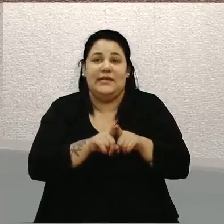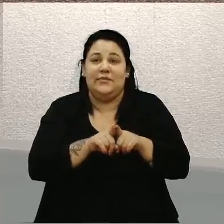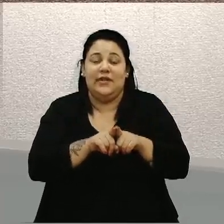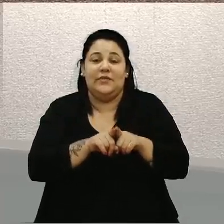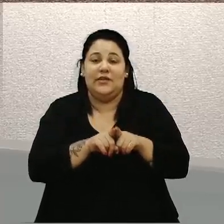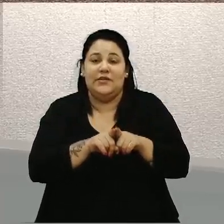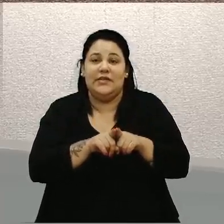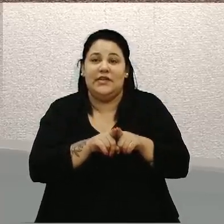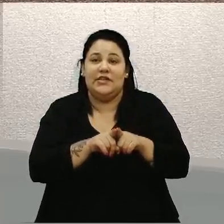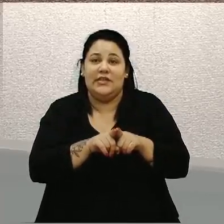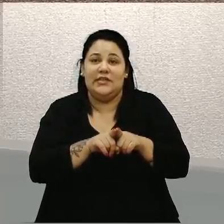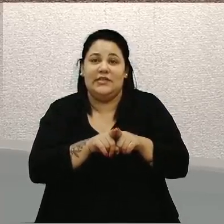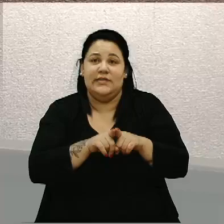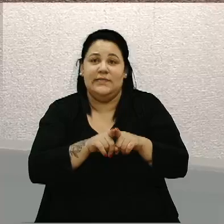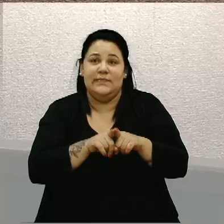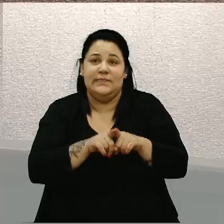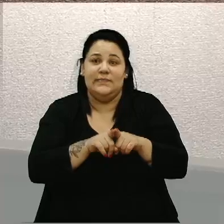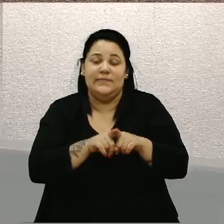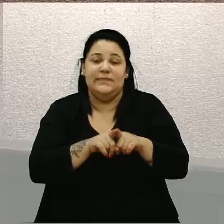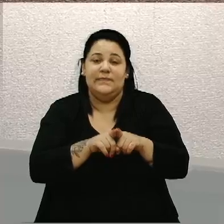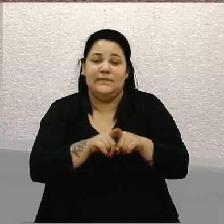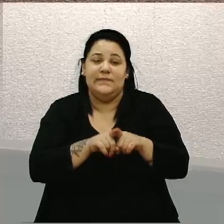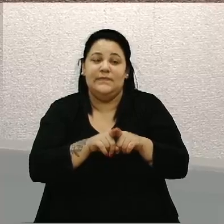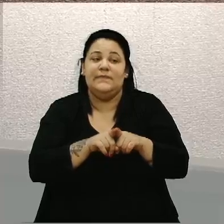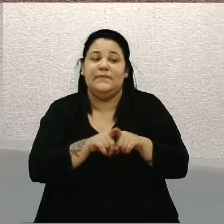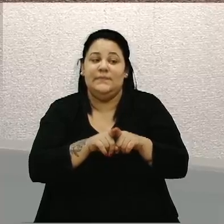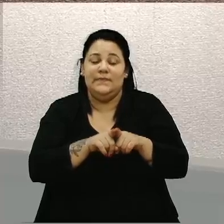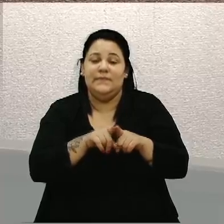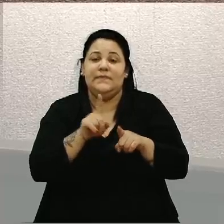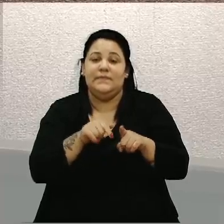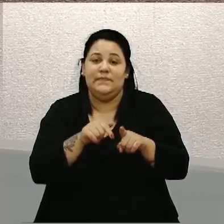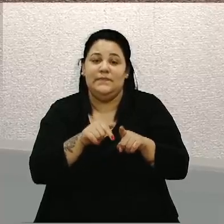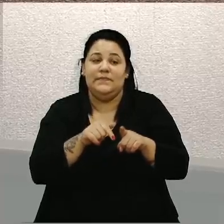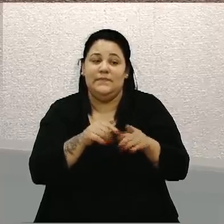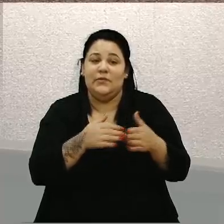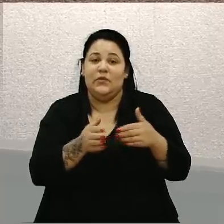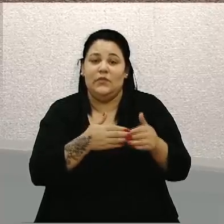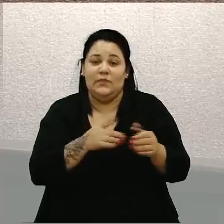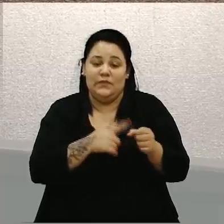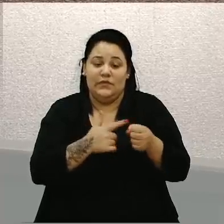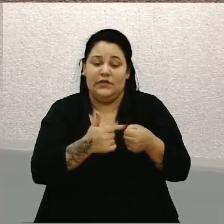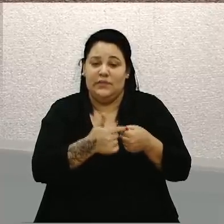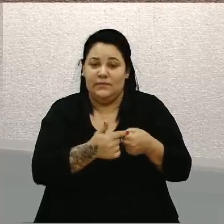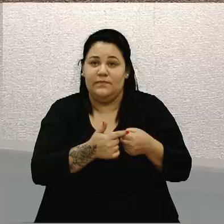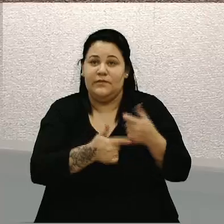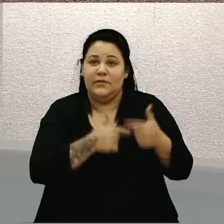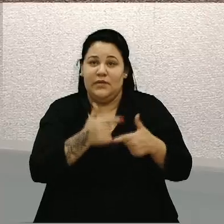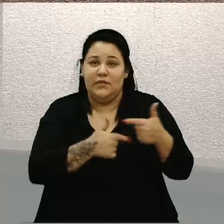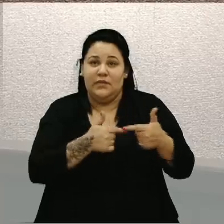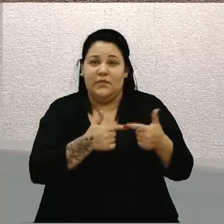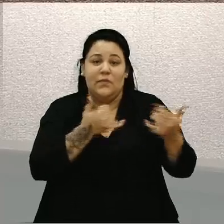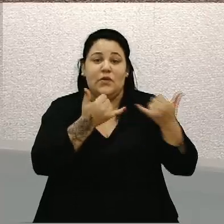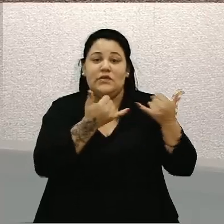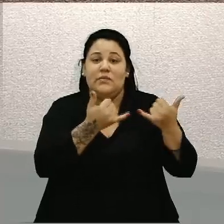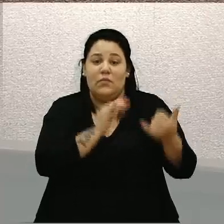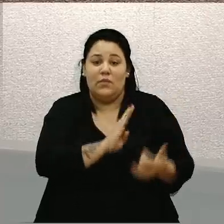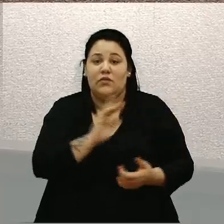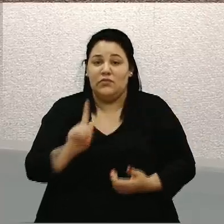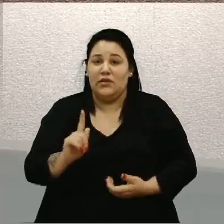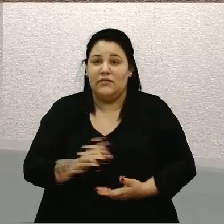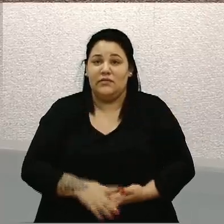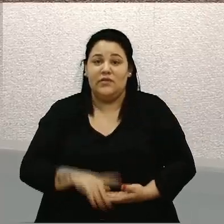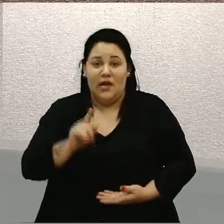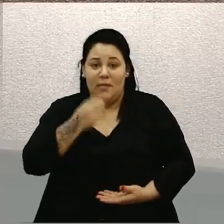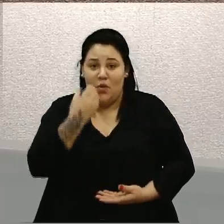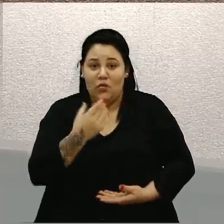funcionando, se mantém, se aprimora, mas se copia das outras cidades o que funciona. O exemplo lá dos exames lá de Bento, funciona